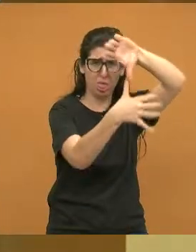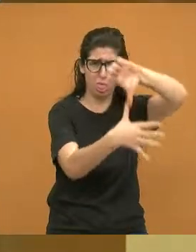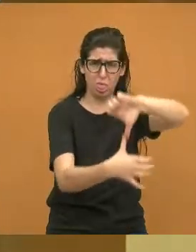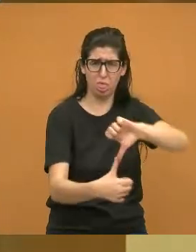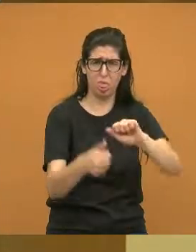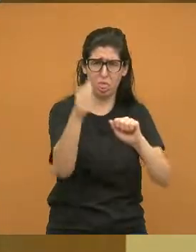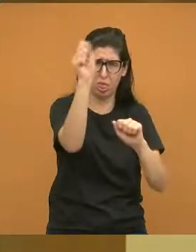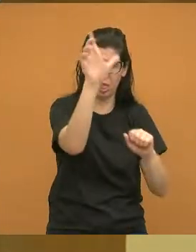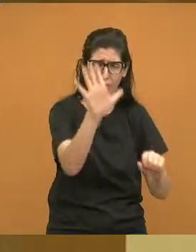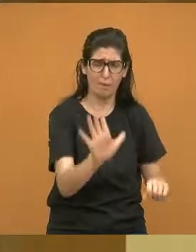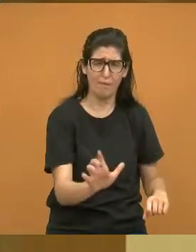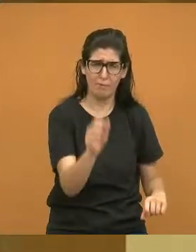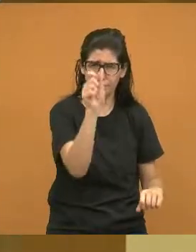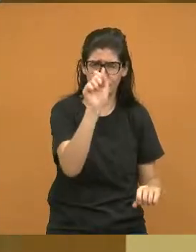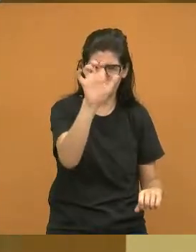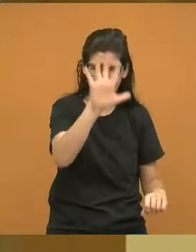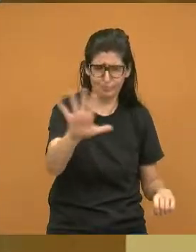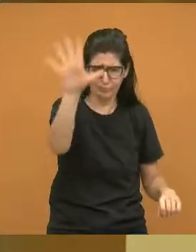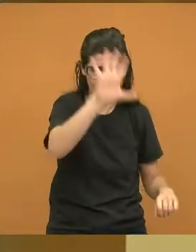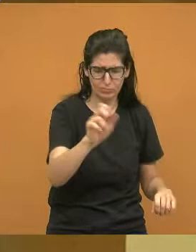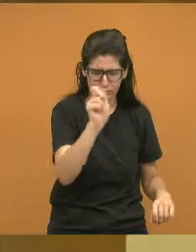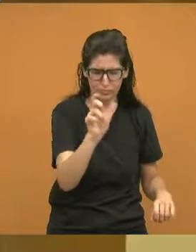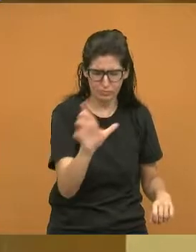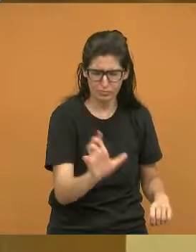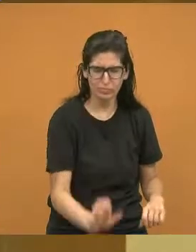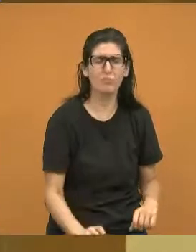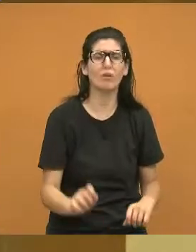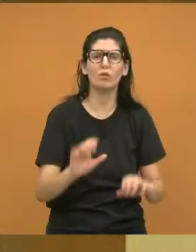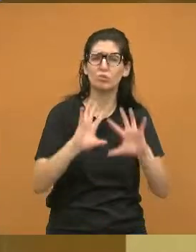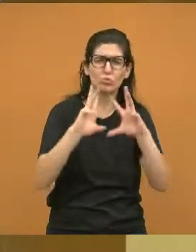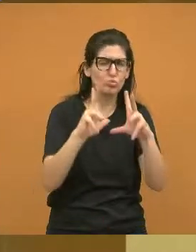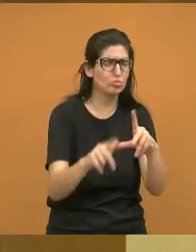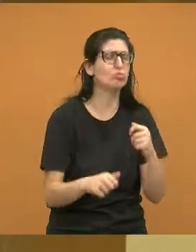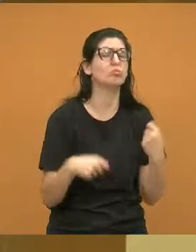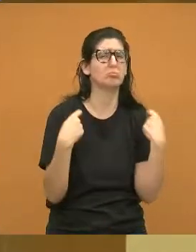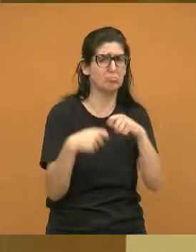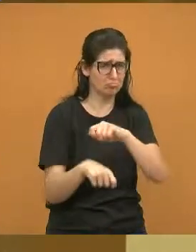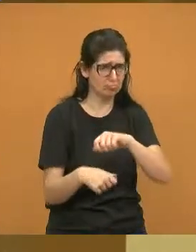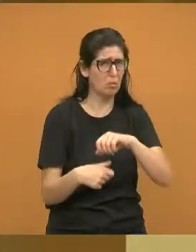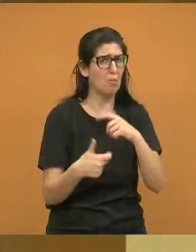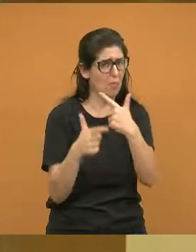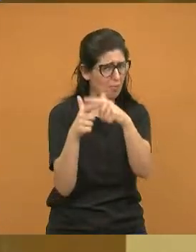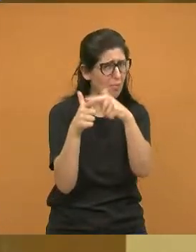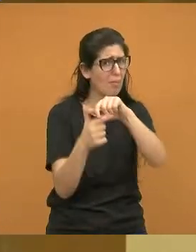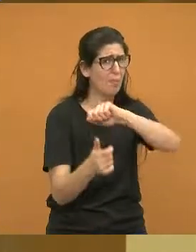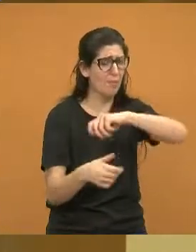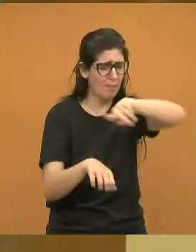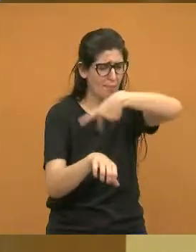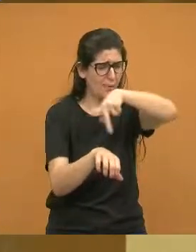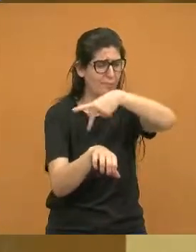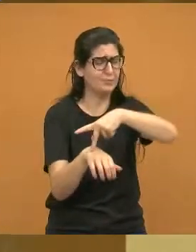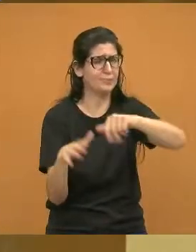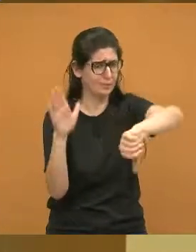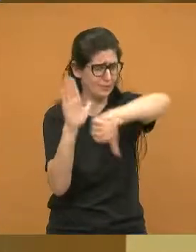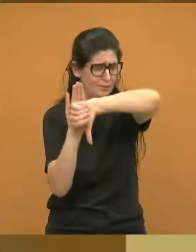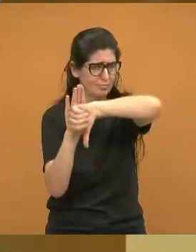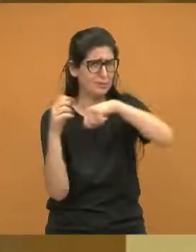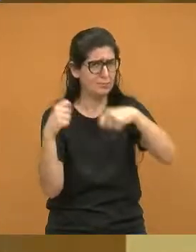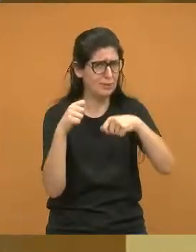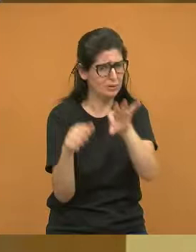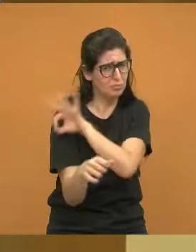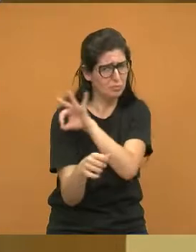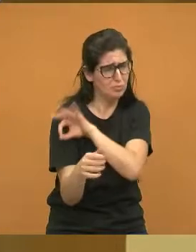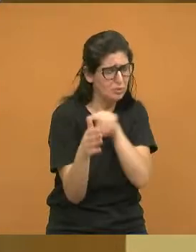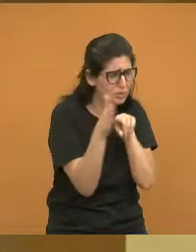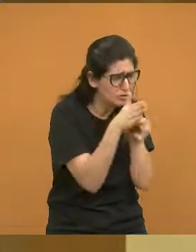internacional, tratado internacional, para que possa investigar esse tipo de crime. Então, quando a gente traz um